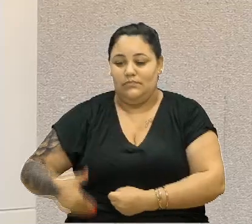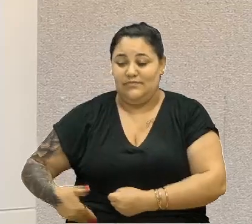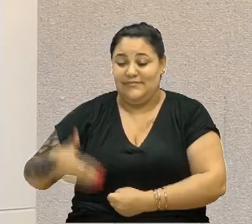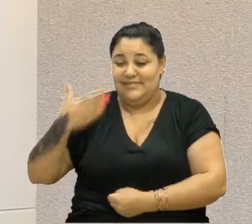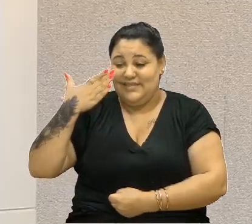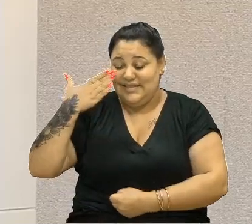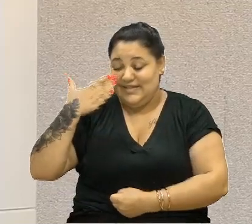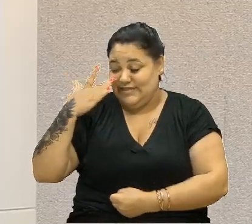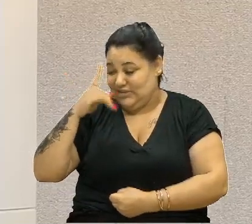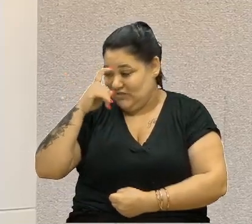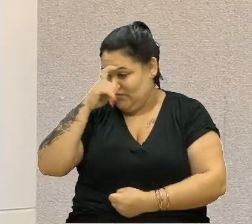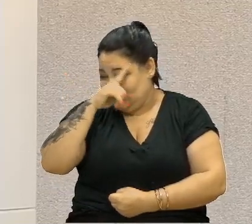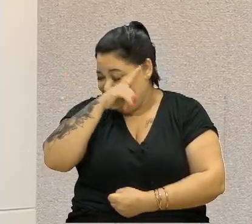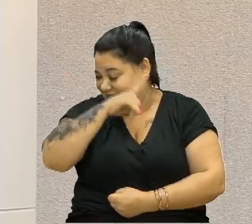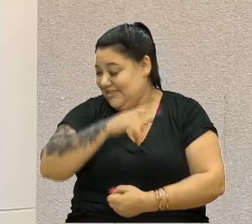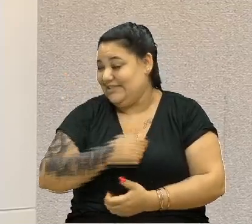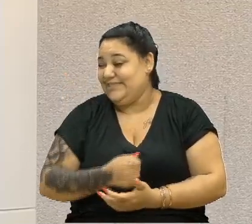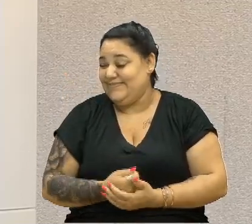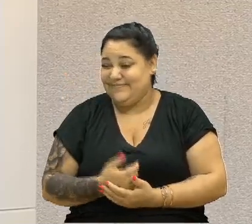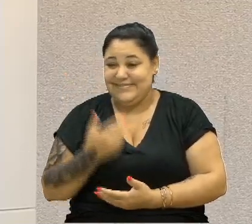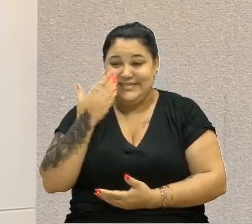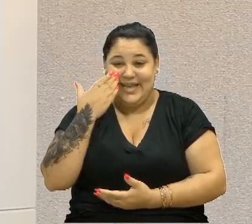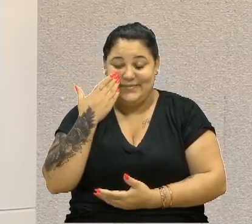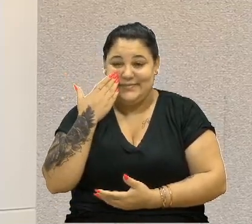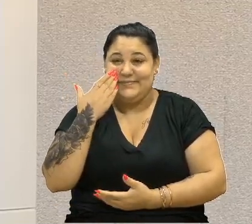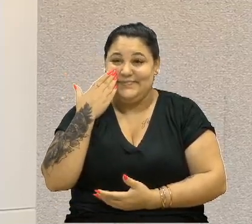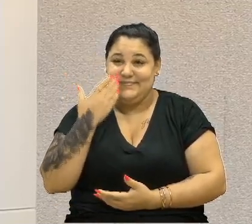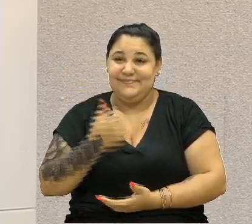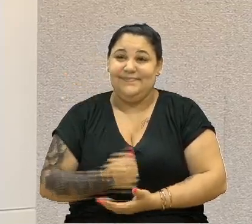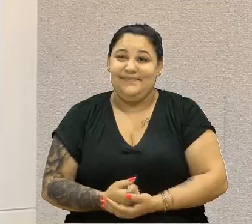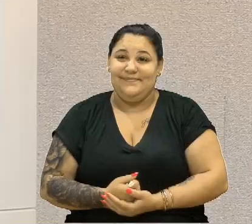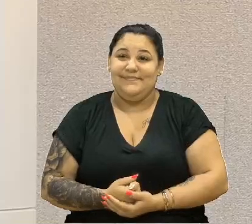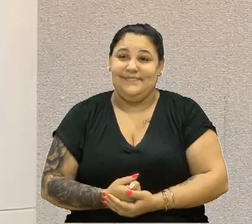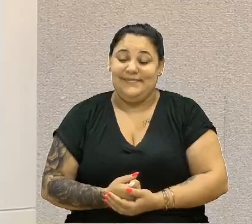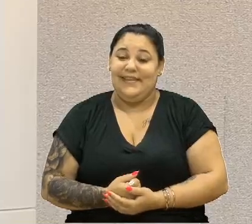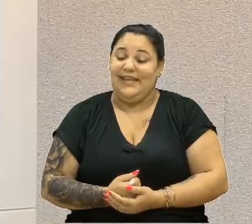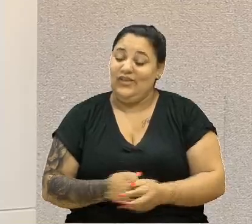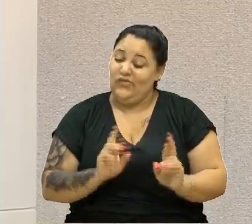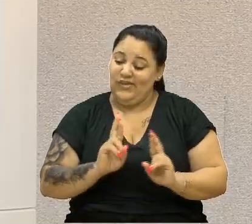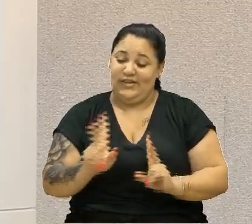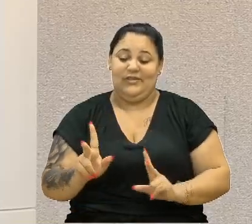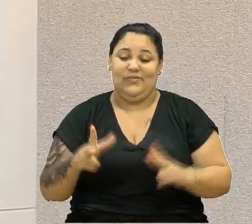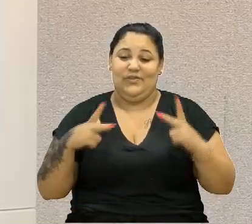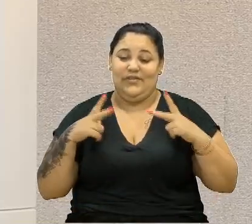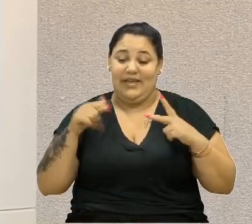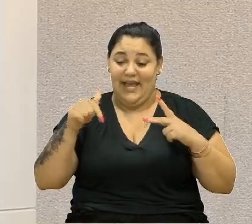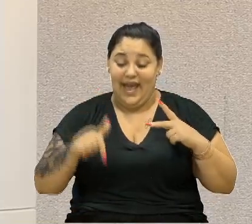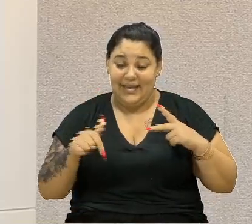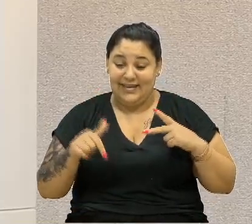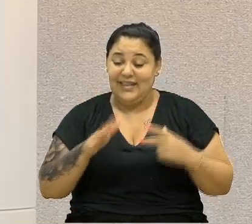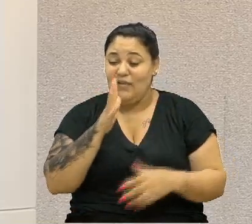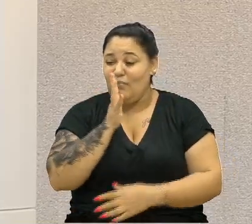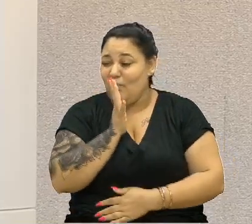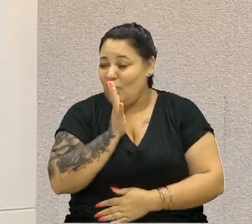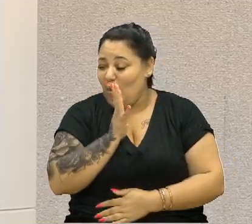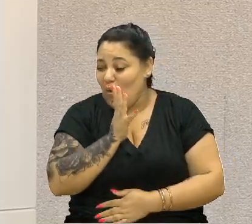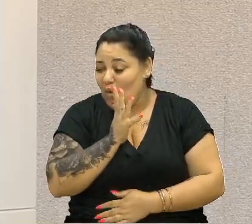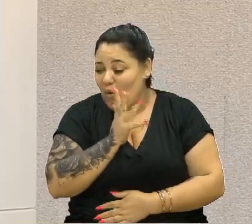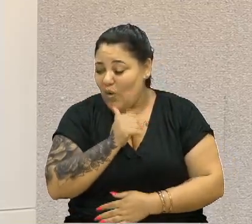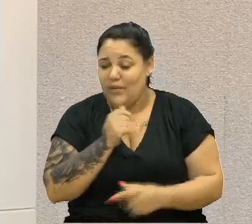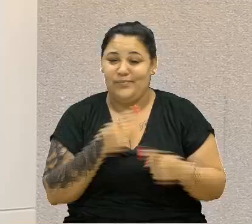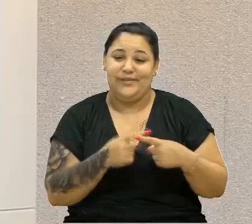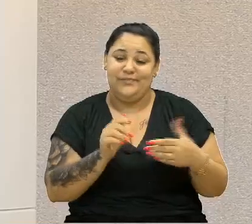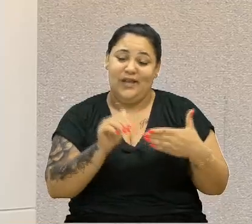oneroso. O time do poder público é diferente da iniciativa privada. Aqui se demora mais para se realizar as coisas devido a